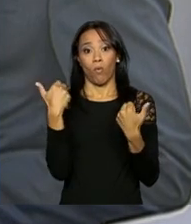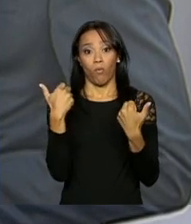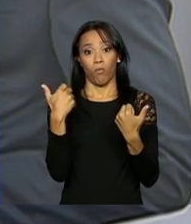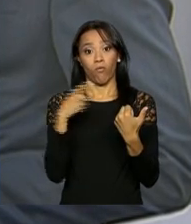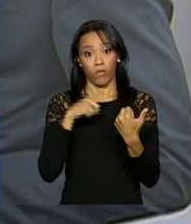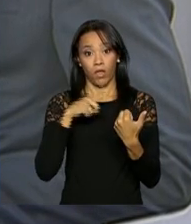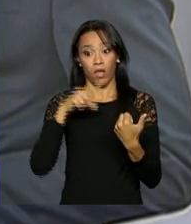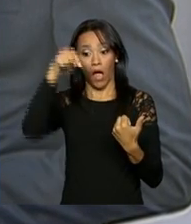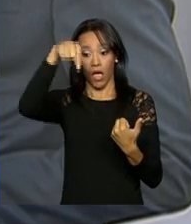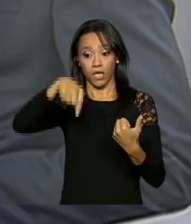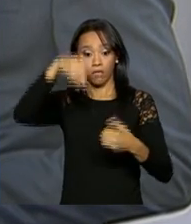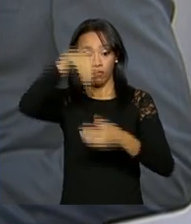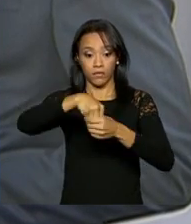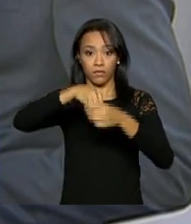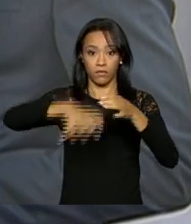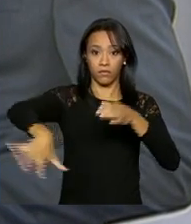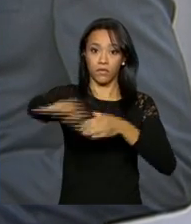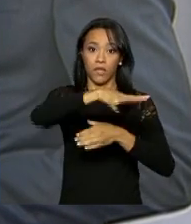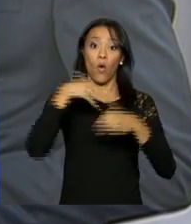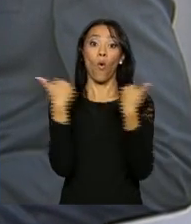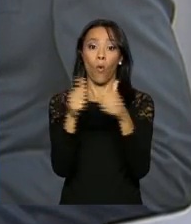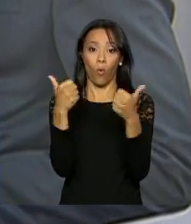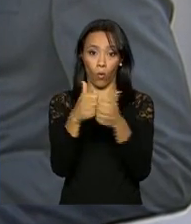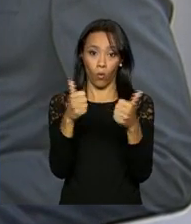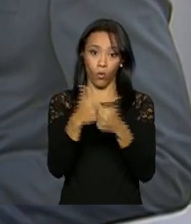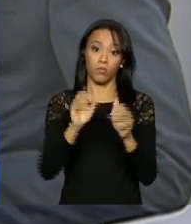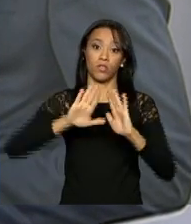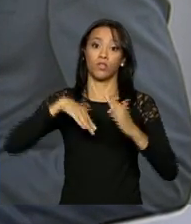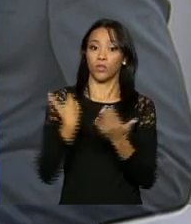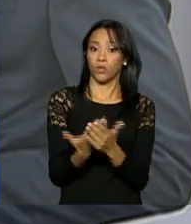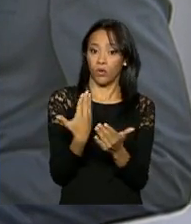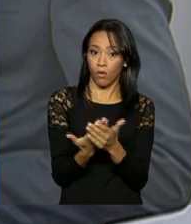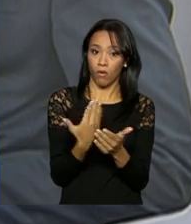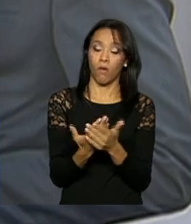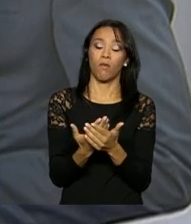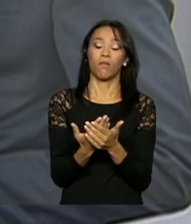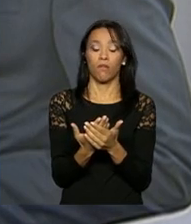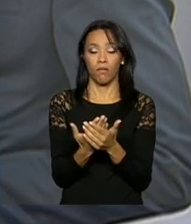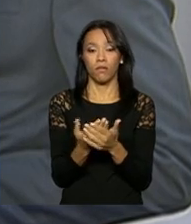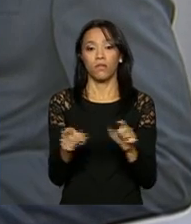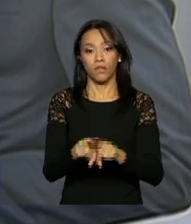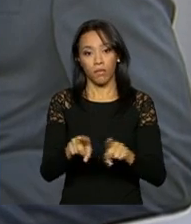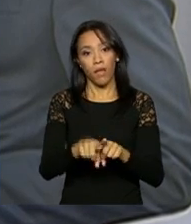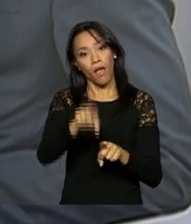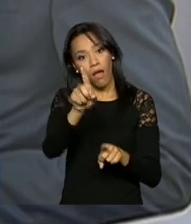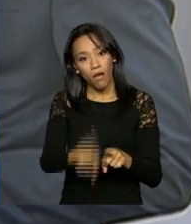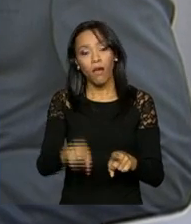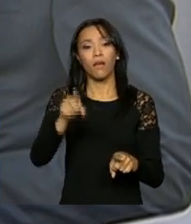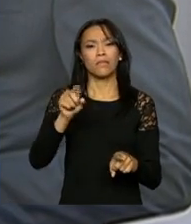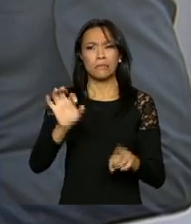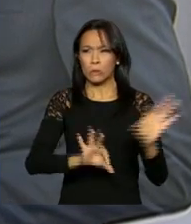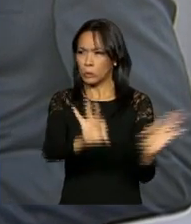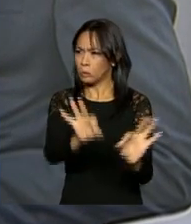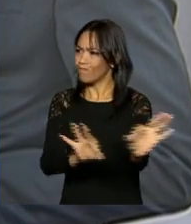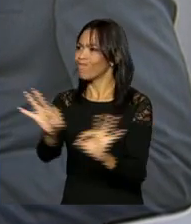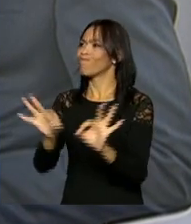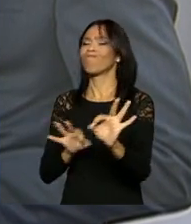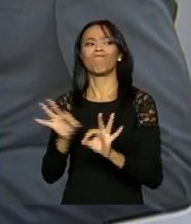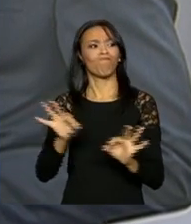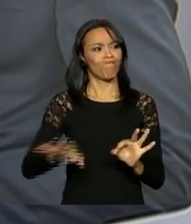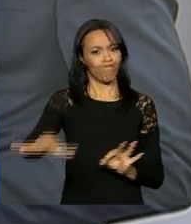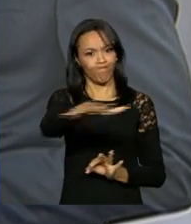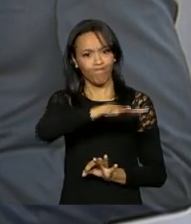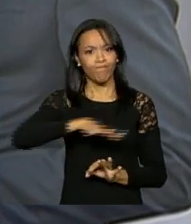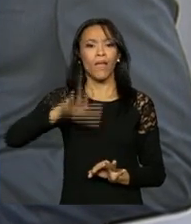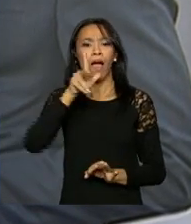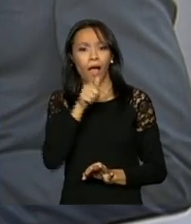um ponto de ônibus de transporte coletivo e, além disso, o empreendimento é dotado de toda a infraestrutura viária e